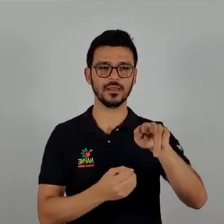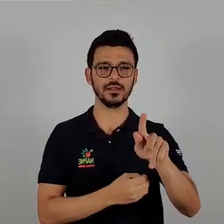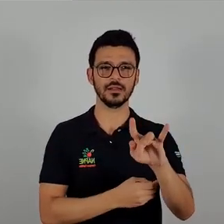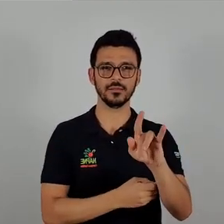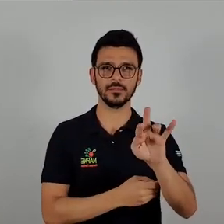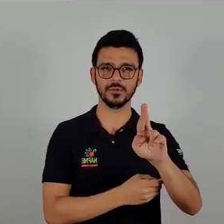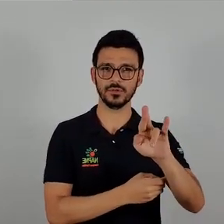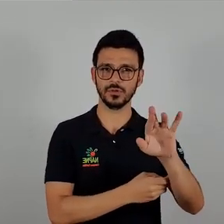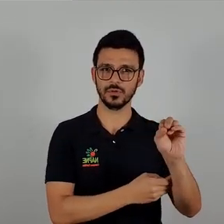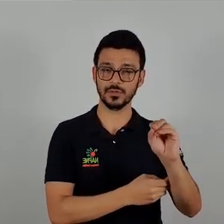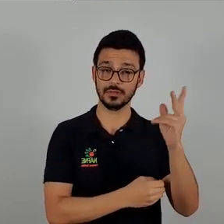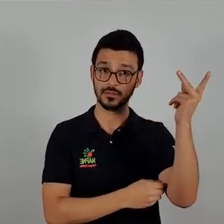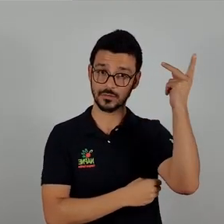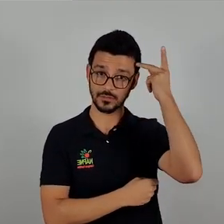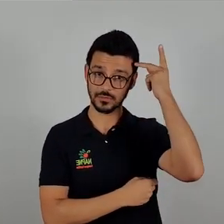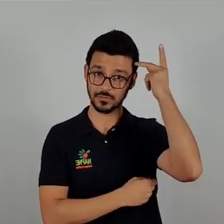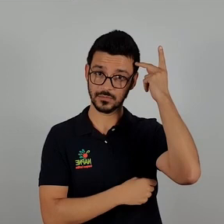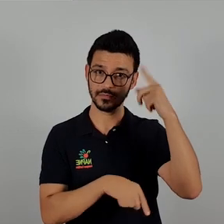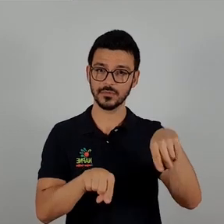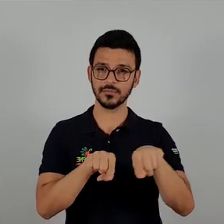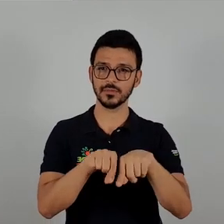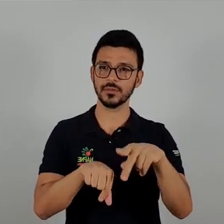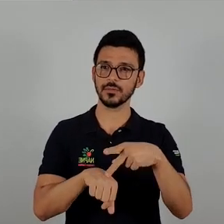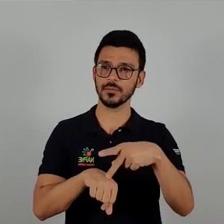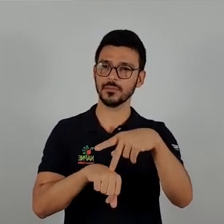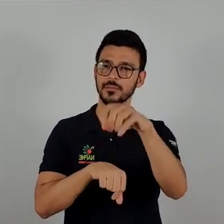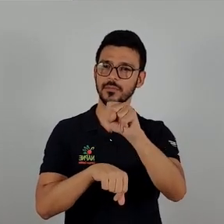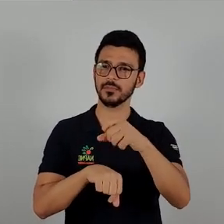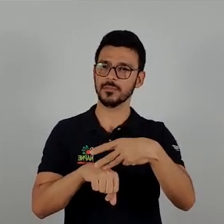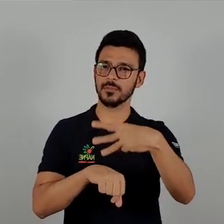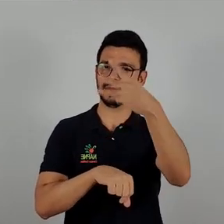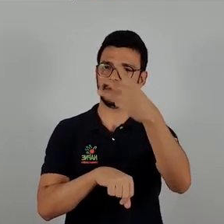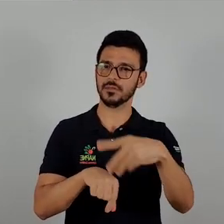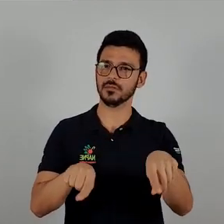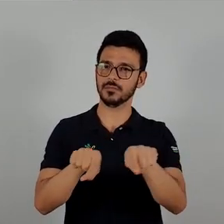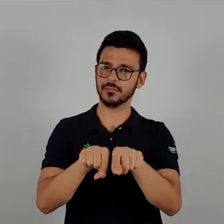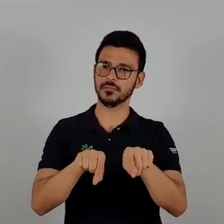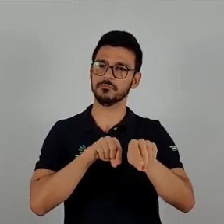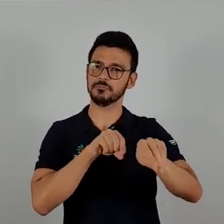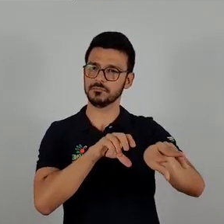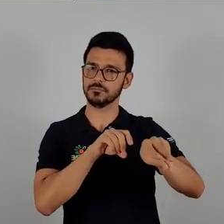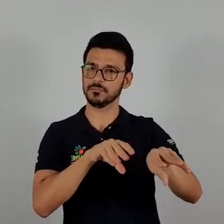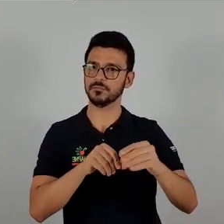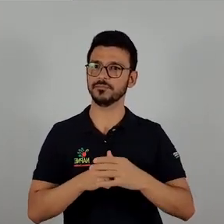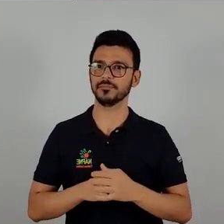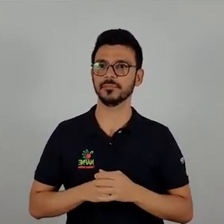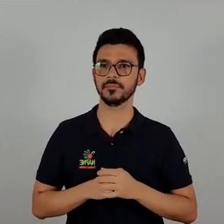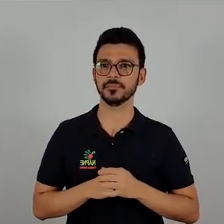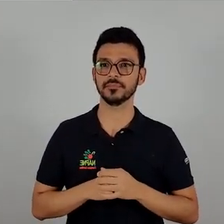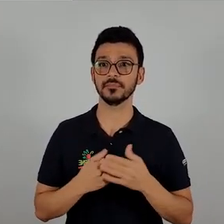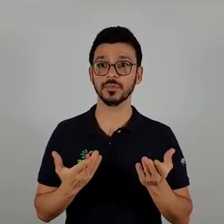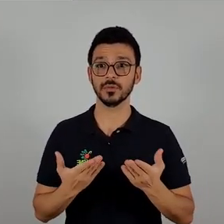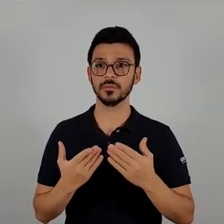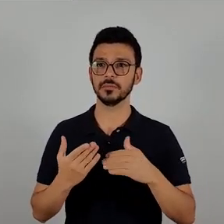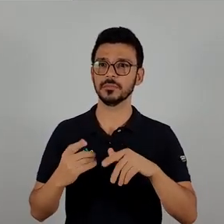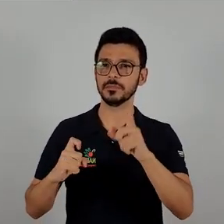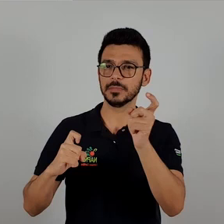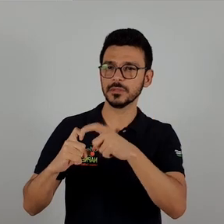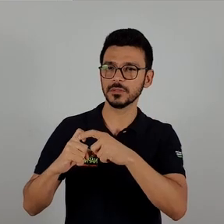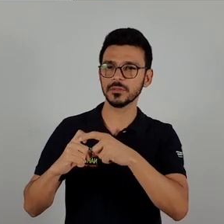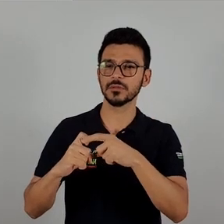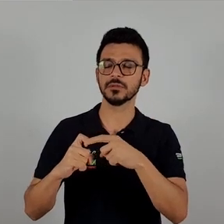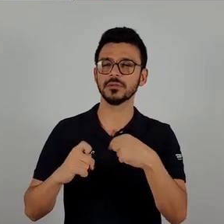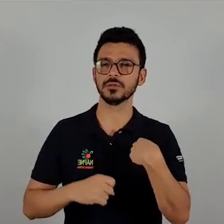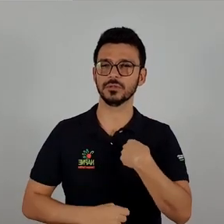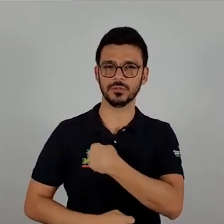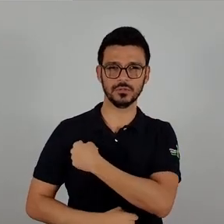fala de medicina chinesa, pega acupuntura, fitoterapia, Duin, Shiatsu, a musicoterapia chinesa, a ventosa, o